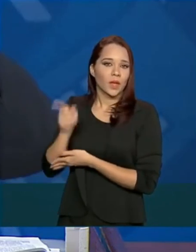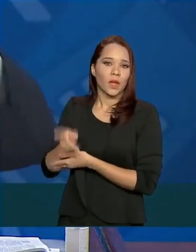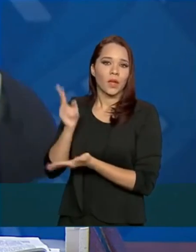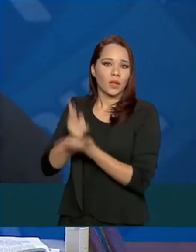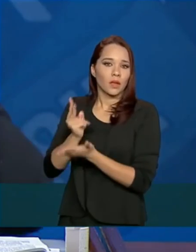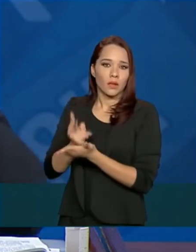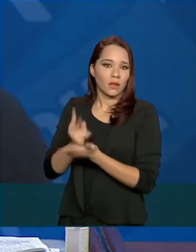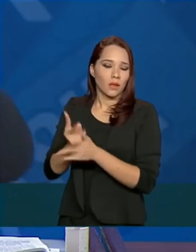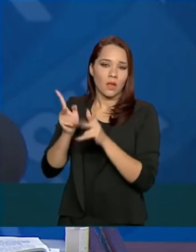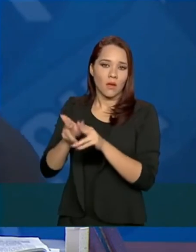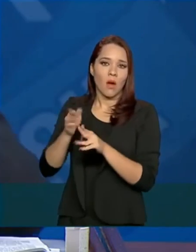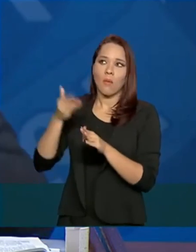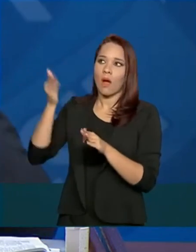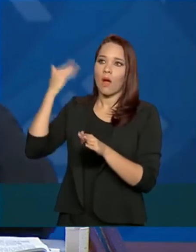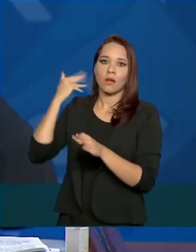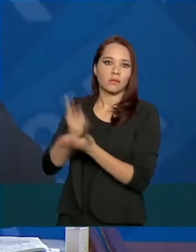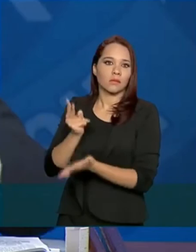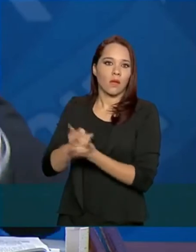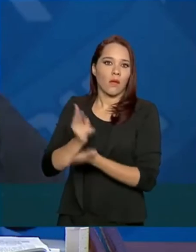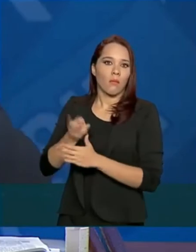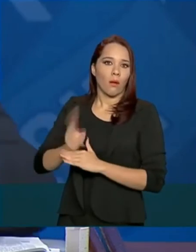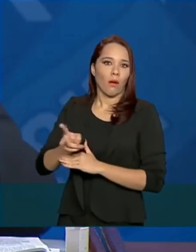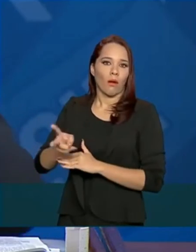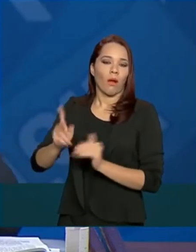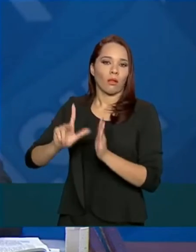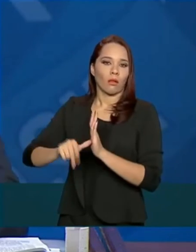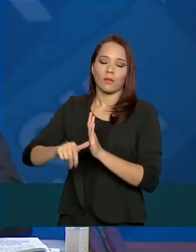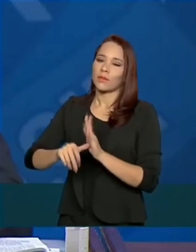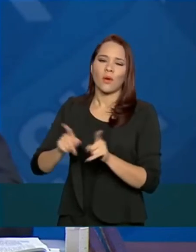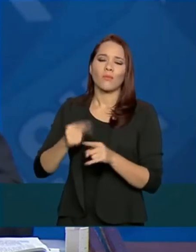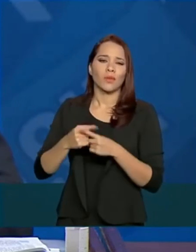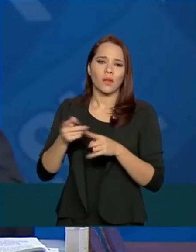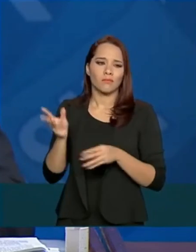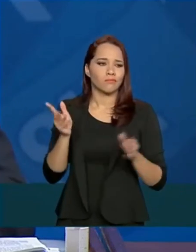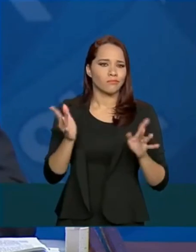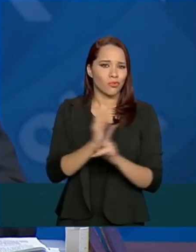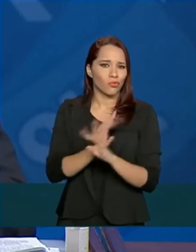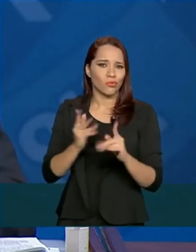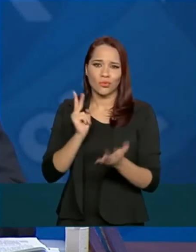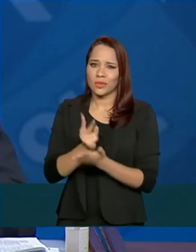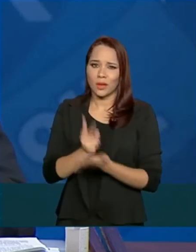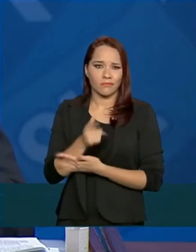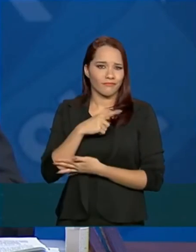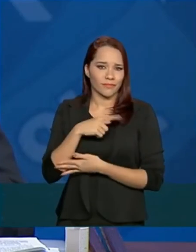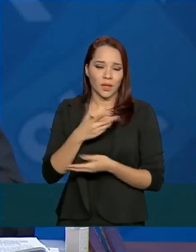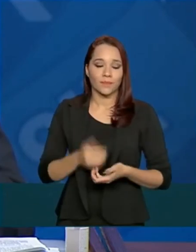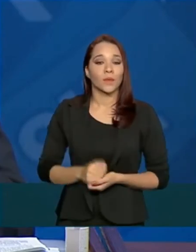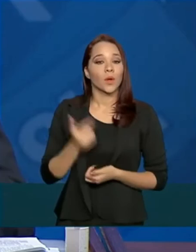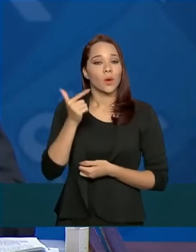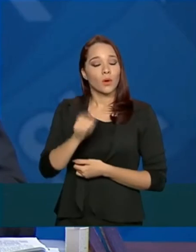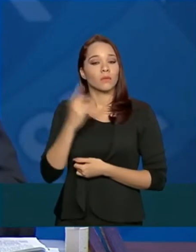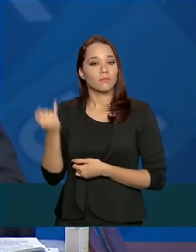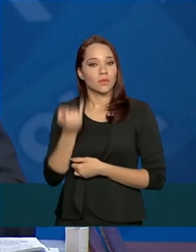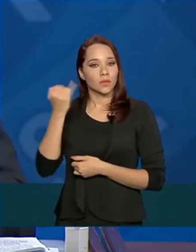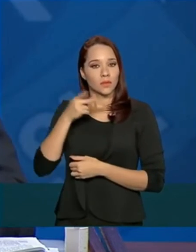mesmos casos ad eterno, mas sim um fluxo contínuo. Uma outra questão que a gente acha extremamente